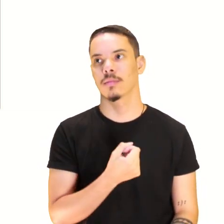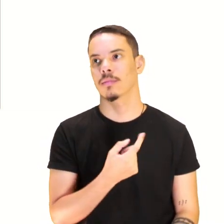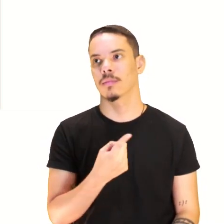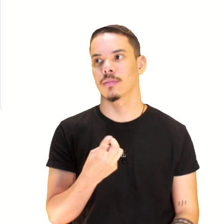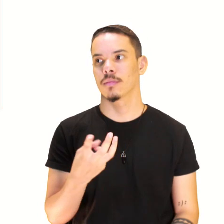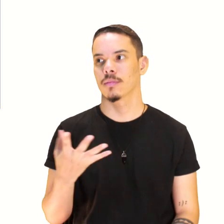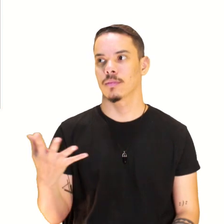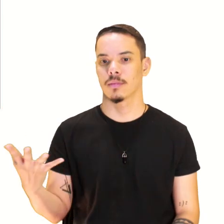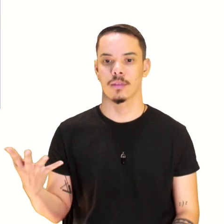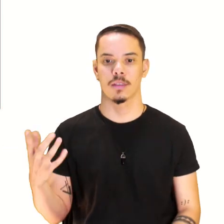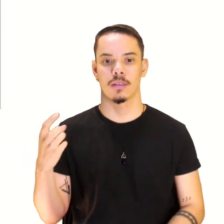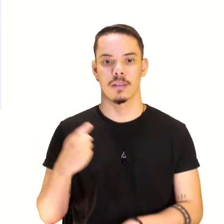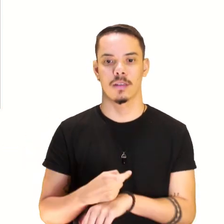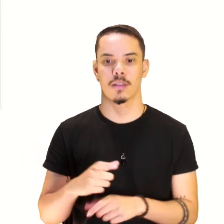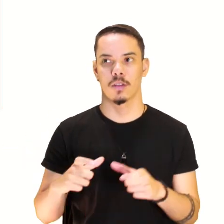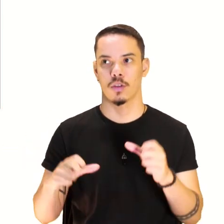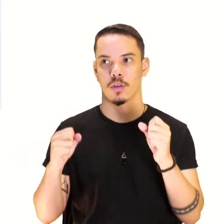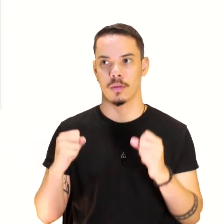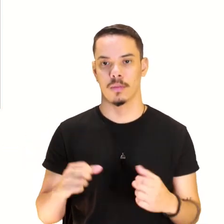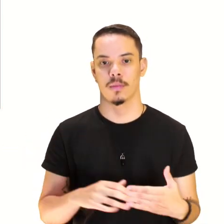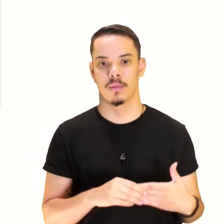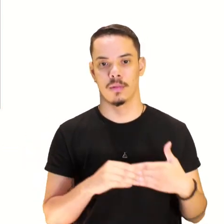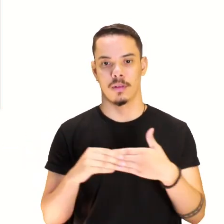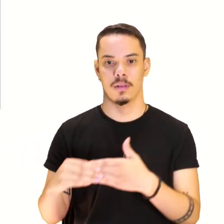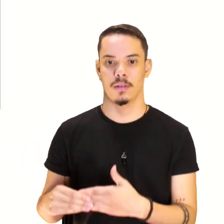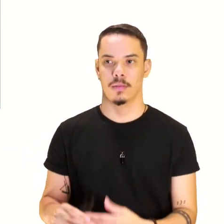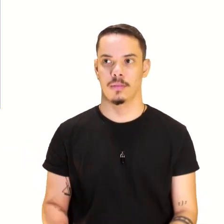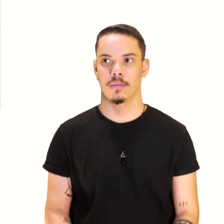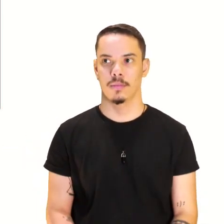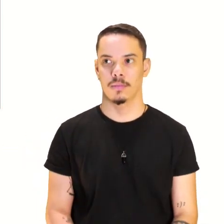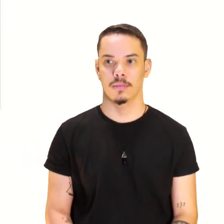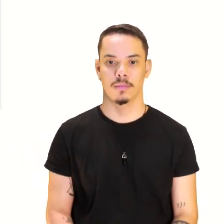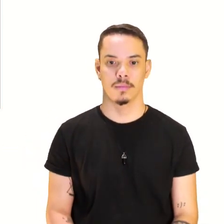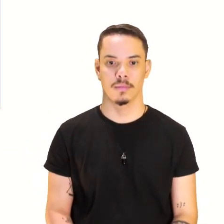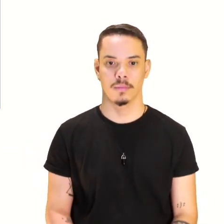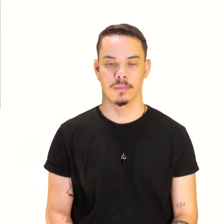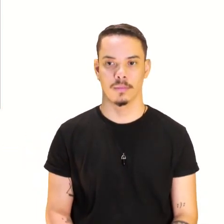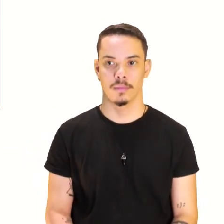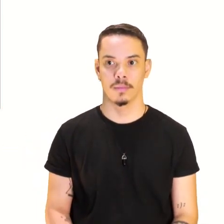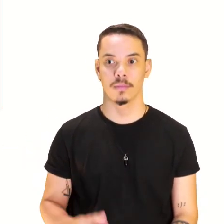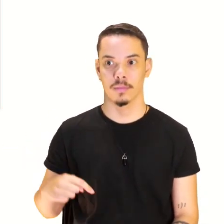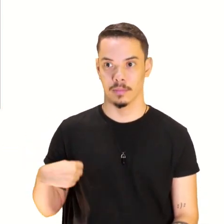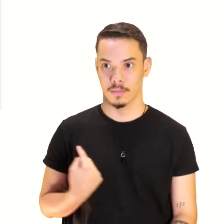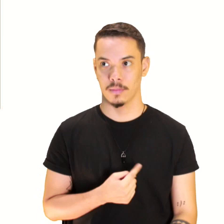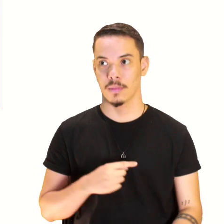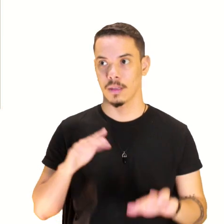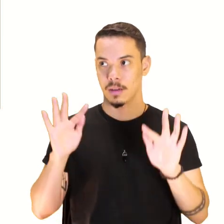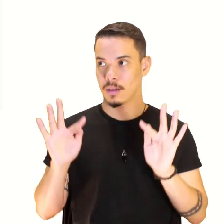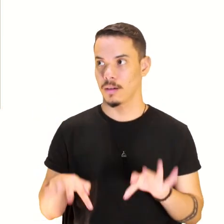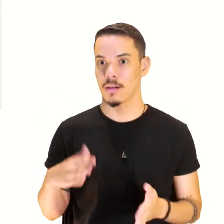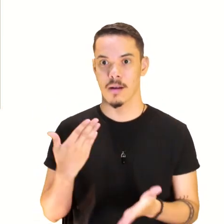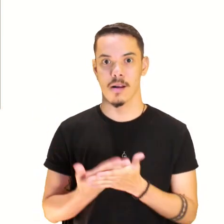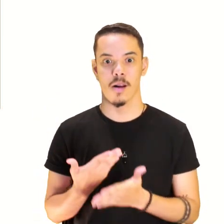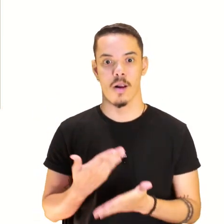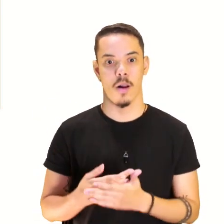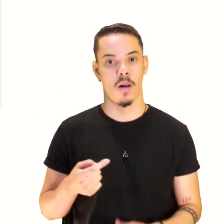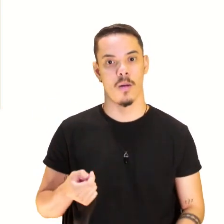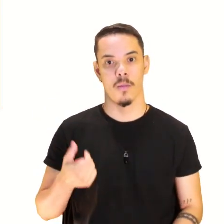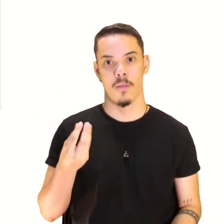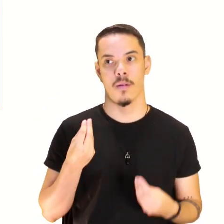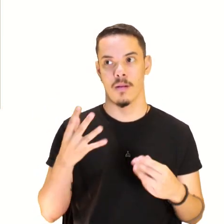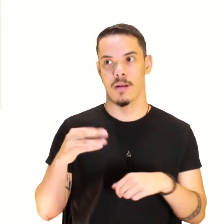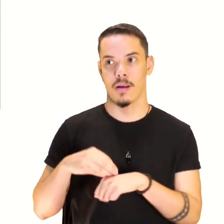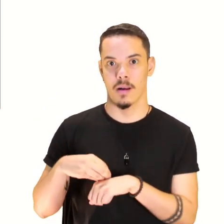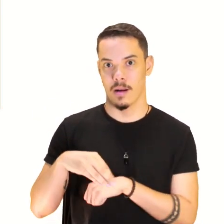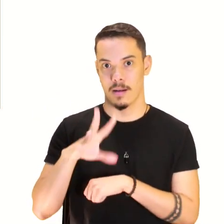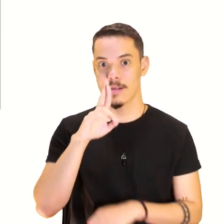tijolos pode ainda ele carregar? Bora de resposta? Nós terminamos a aula quase que dando a dica, né? Quase que dando